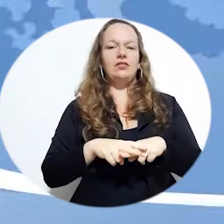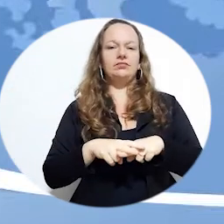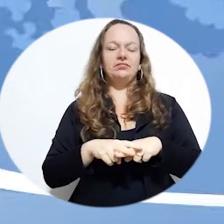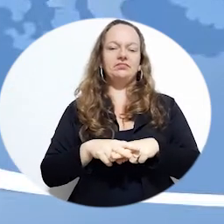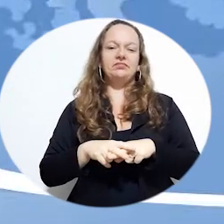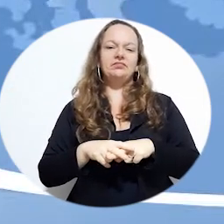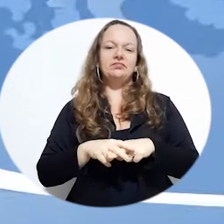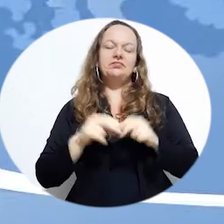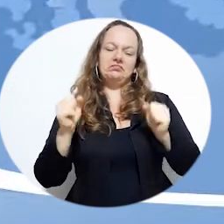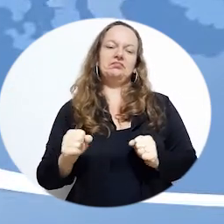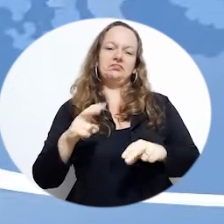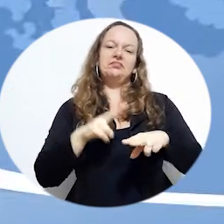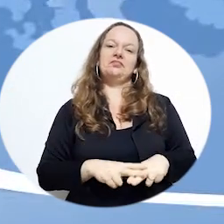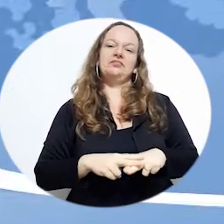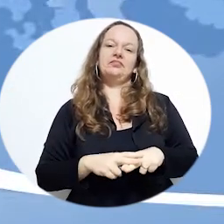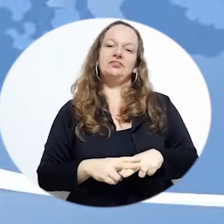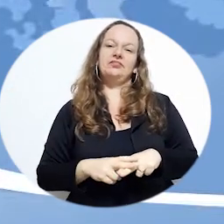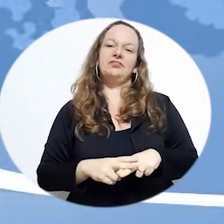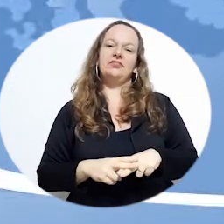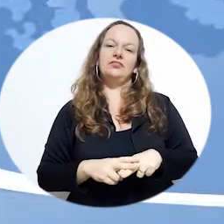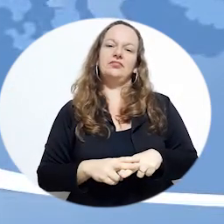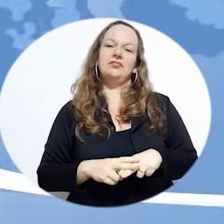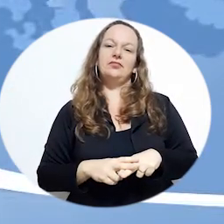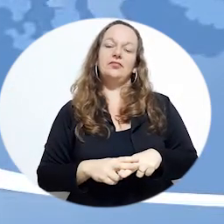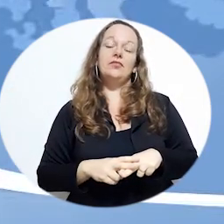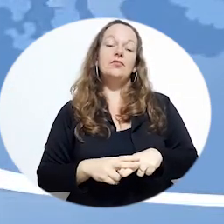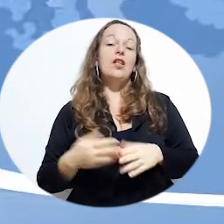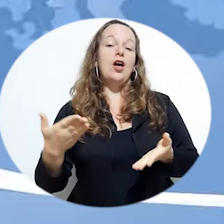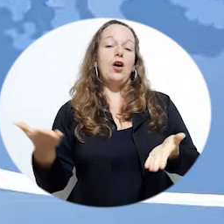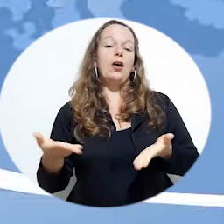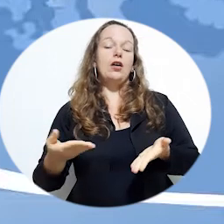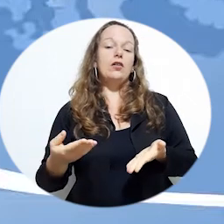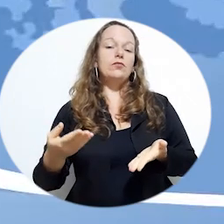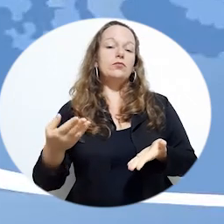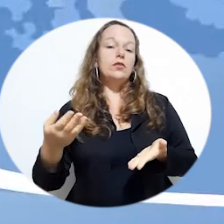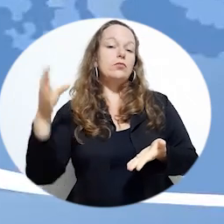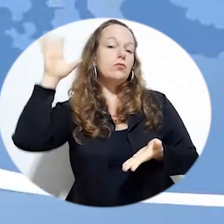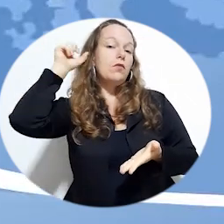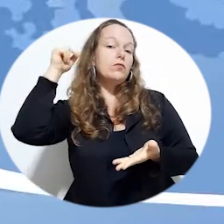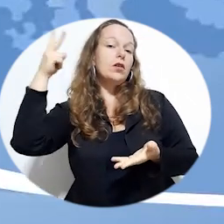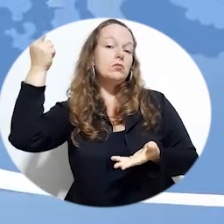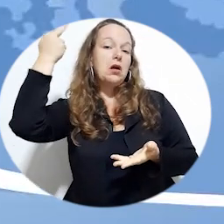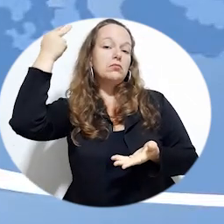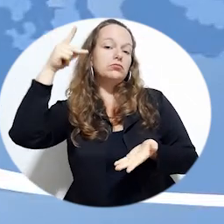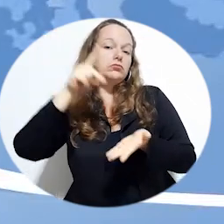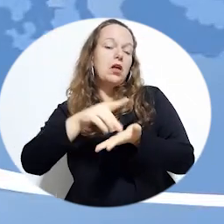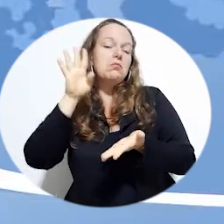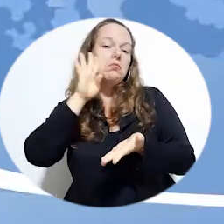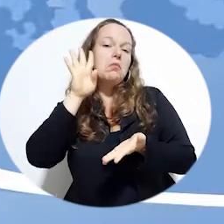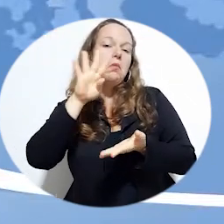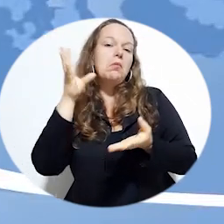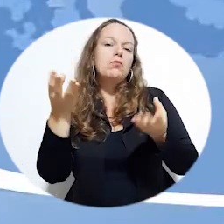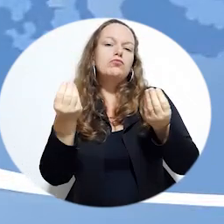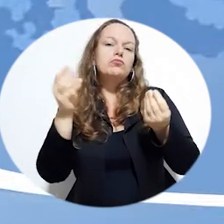de um colchão, senta no colchão. Sabe por quê? Porque a gente vai ter uma história incrível com a tia Raíssa.